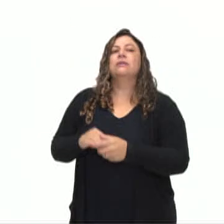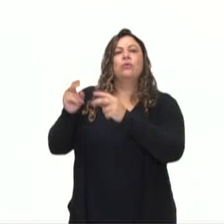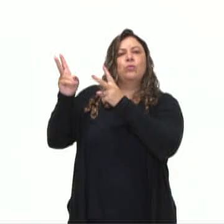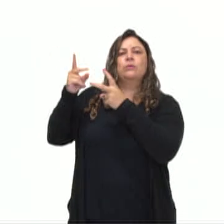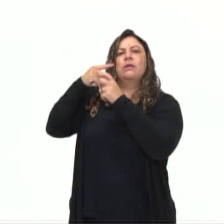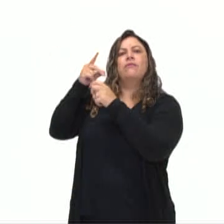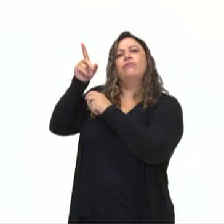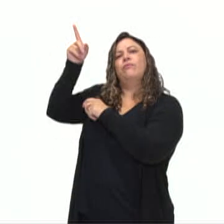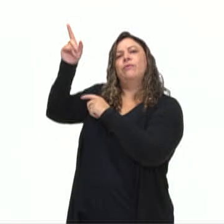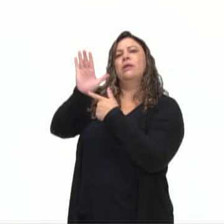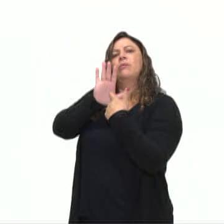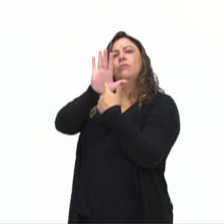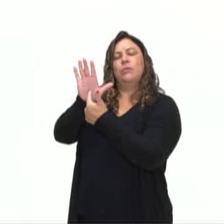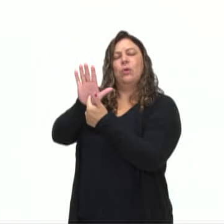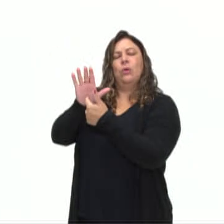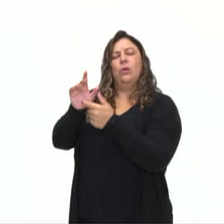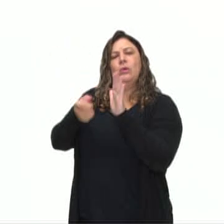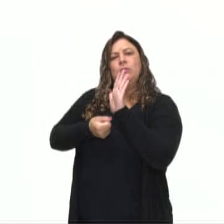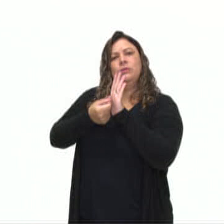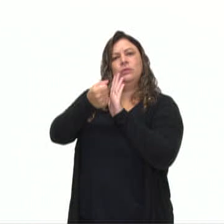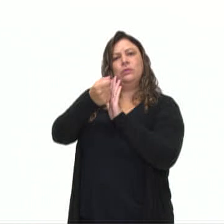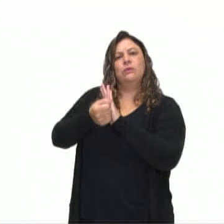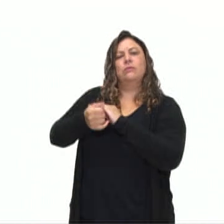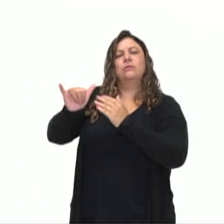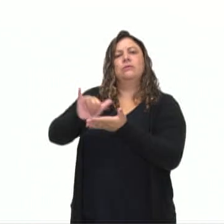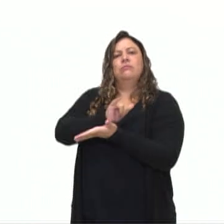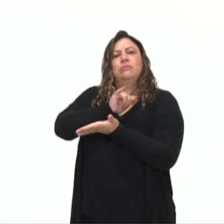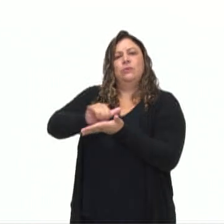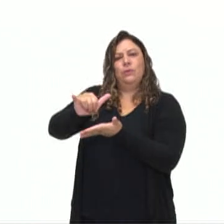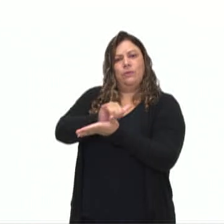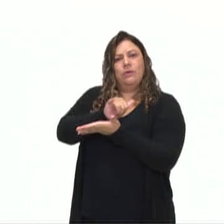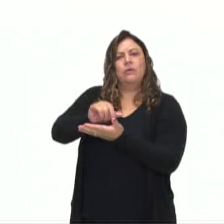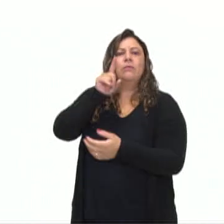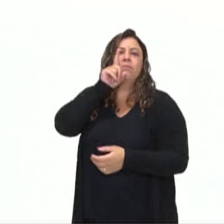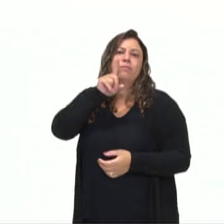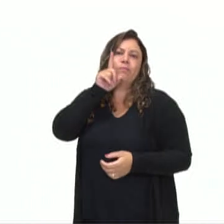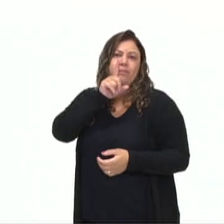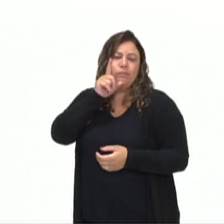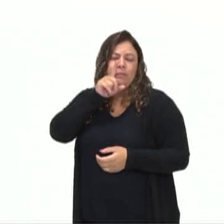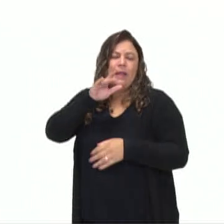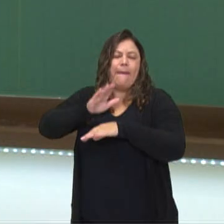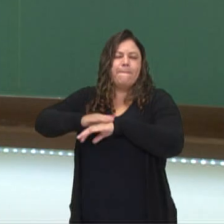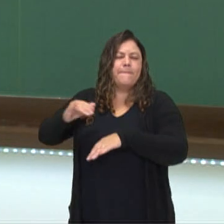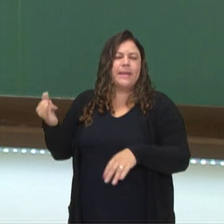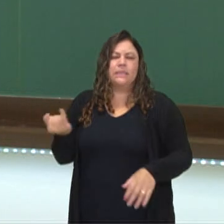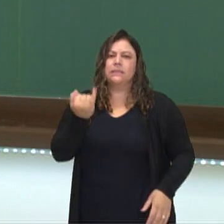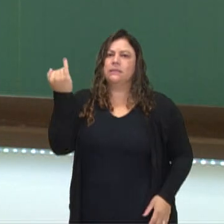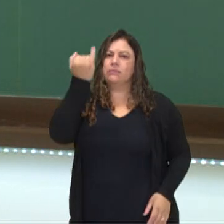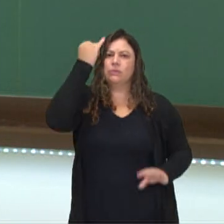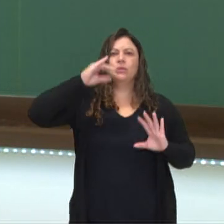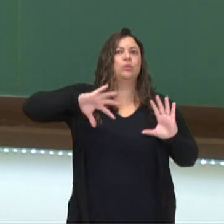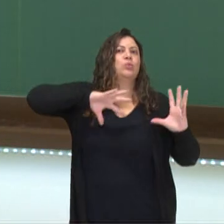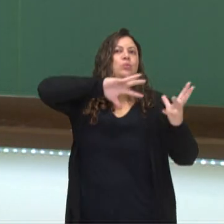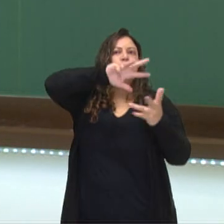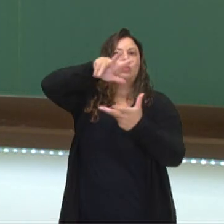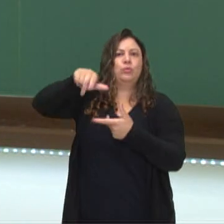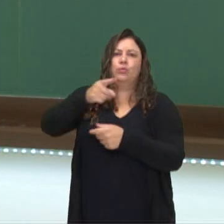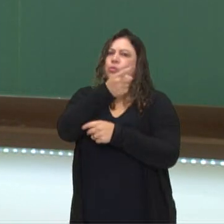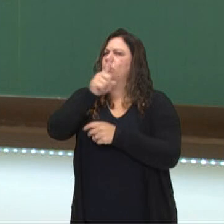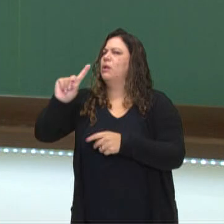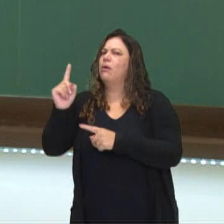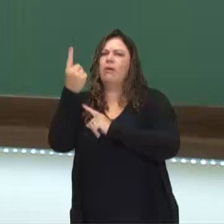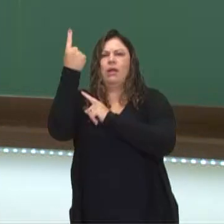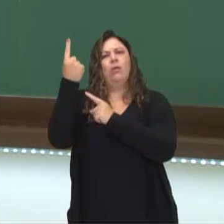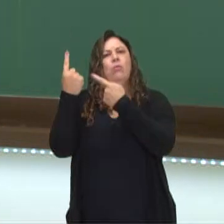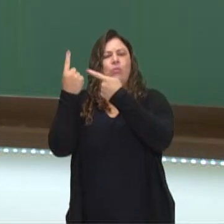para você a Bolsa de Valores de Nova York, nos Estados Unidos, que é uma das mais importantes do mundo, porém não é a única e também não é